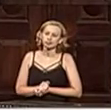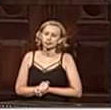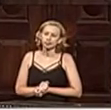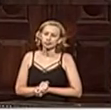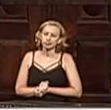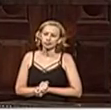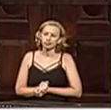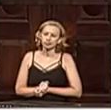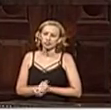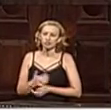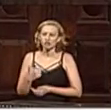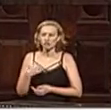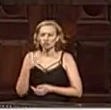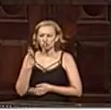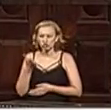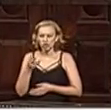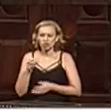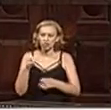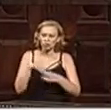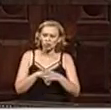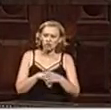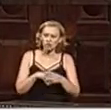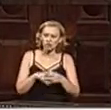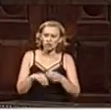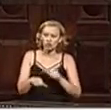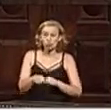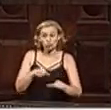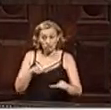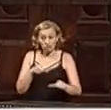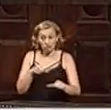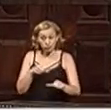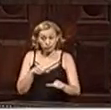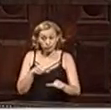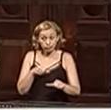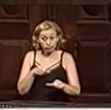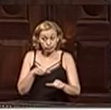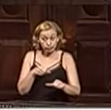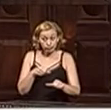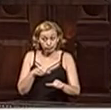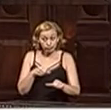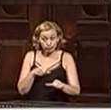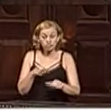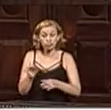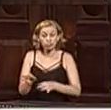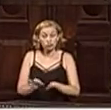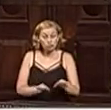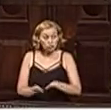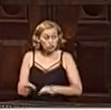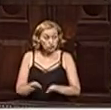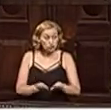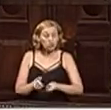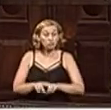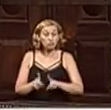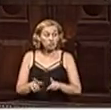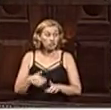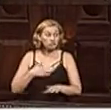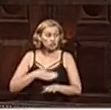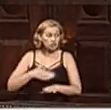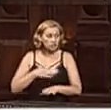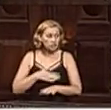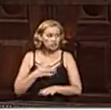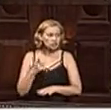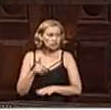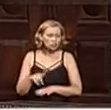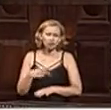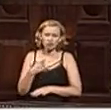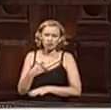Eu já manifestei meu voto contrário a esse projeto, mas gostaria de ir mais